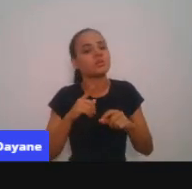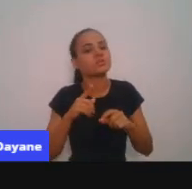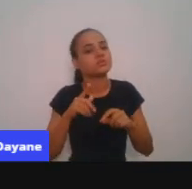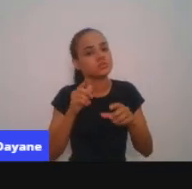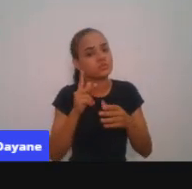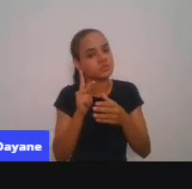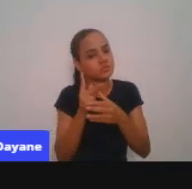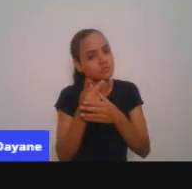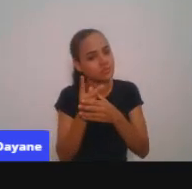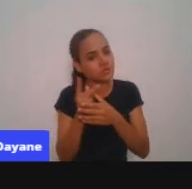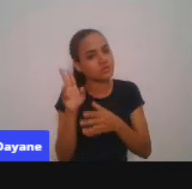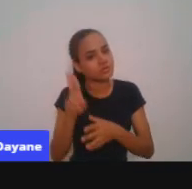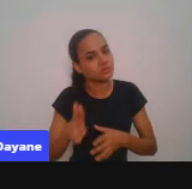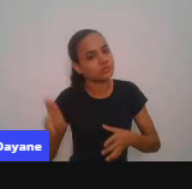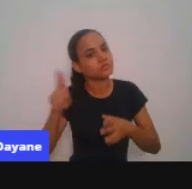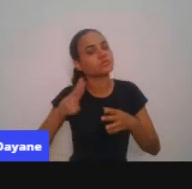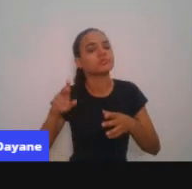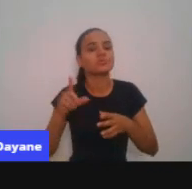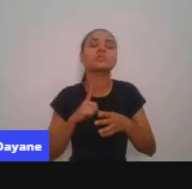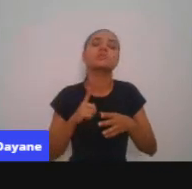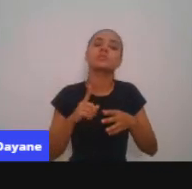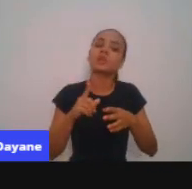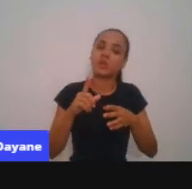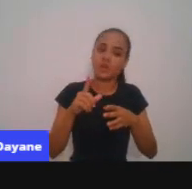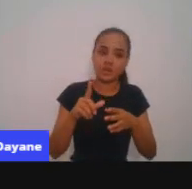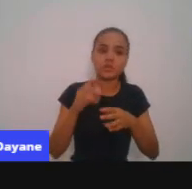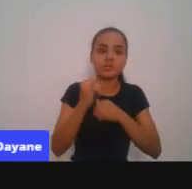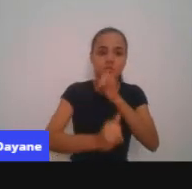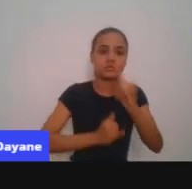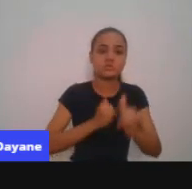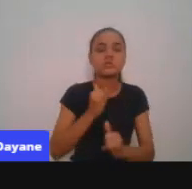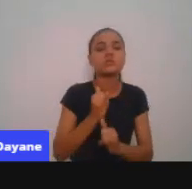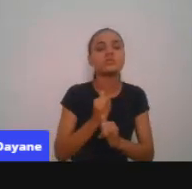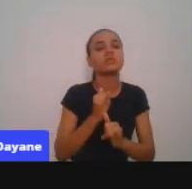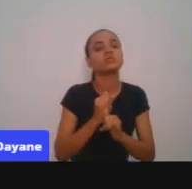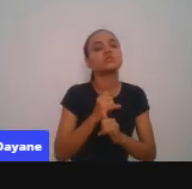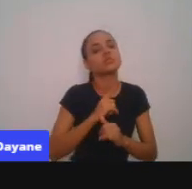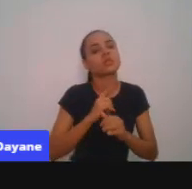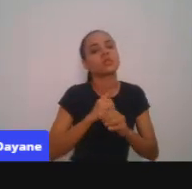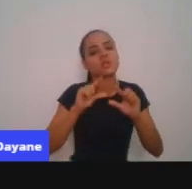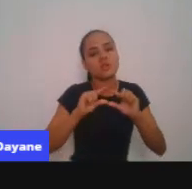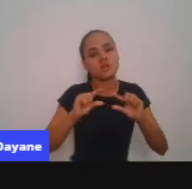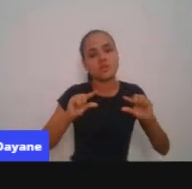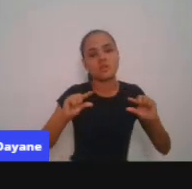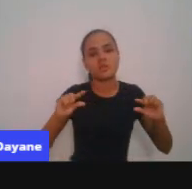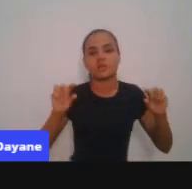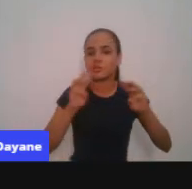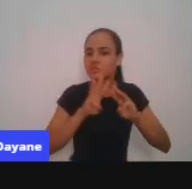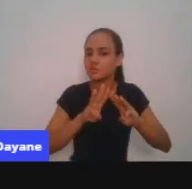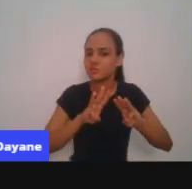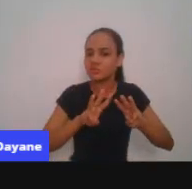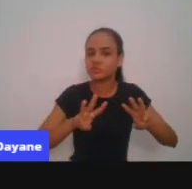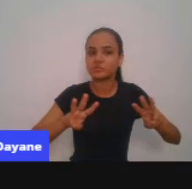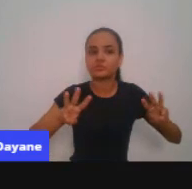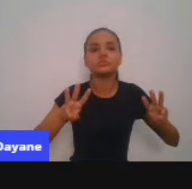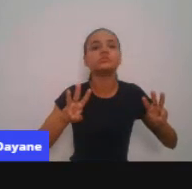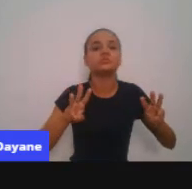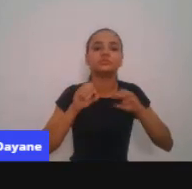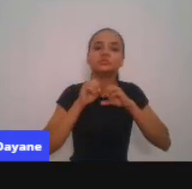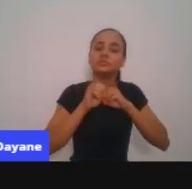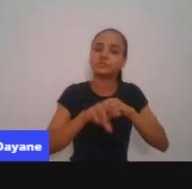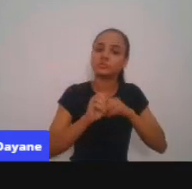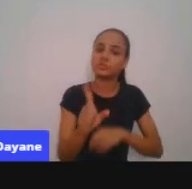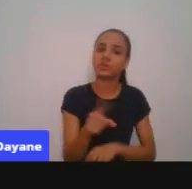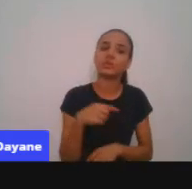na internet tem links com tem tutoriais muito práticos, rápidos, que ensinam a gente a fazer isso,